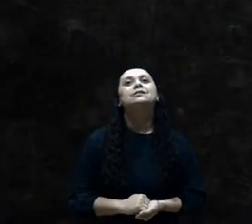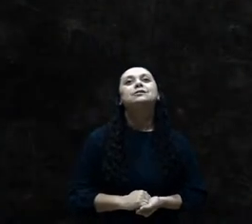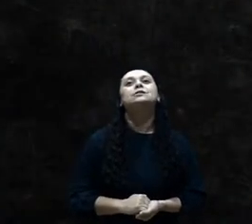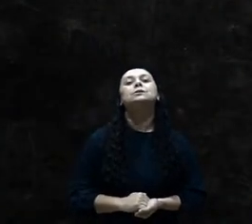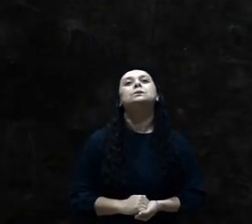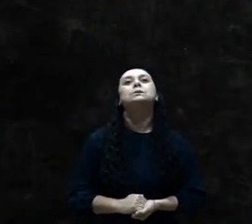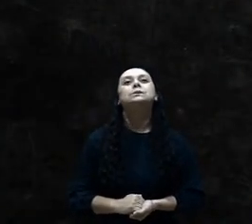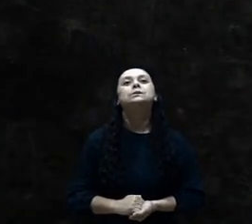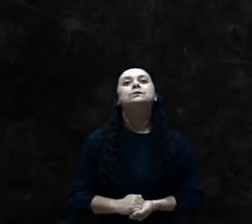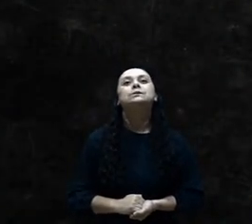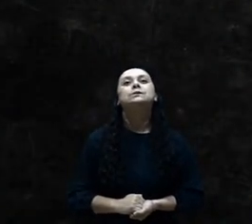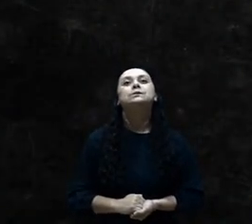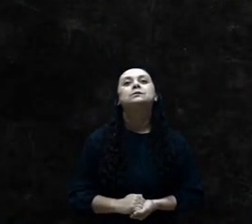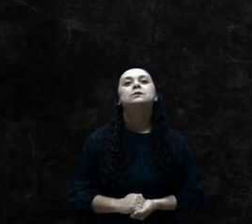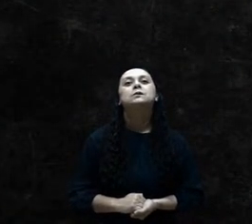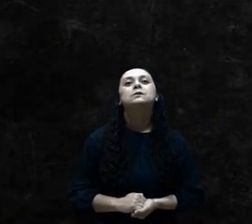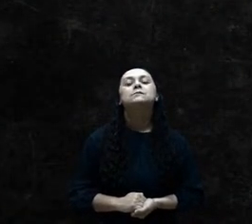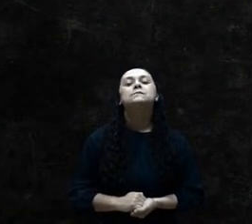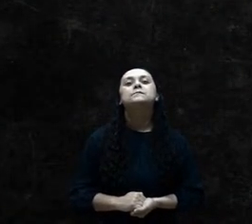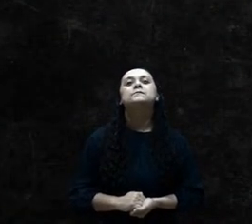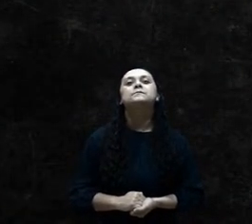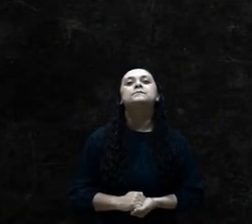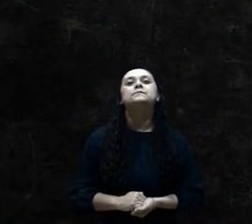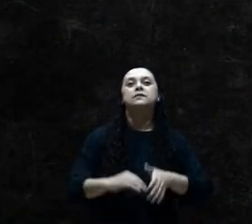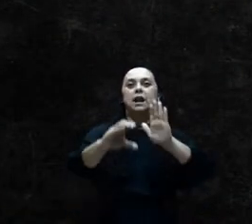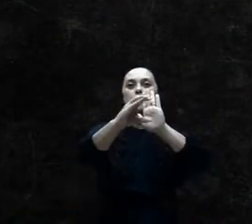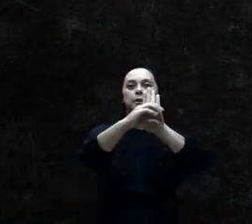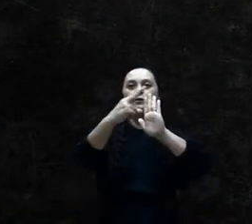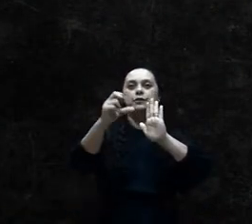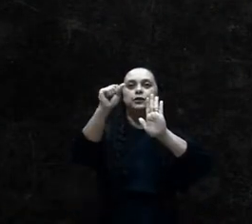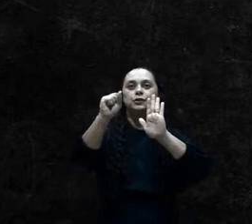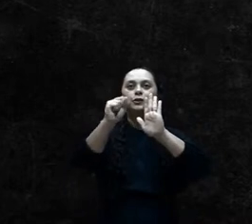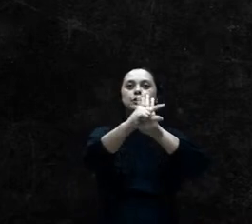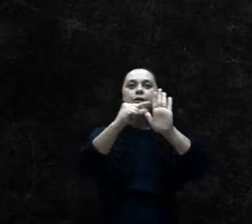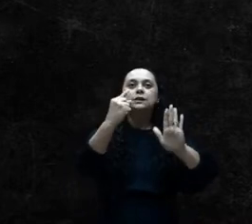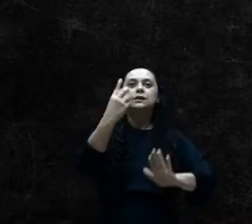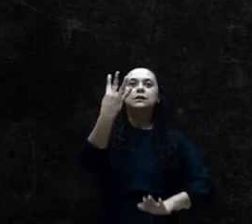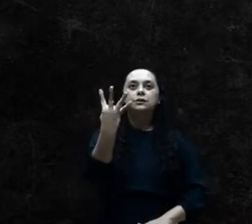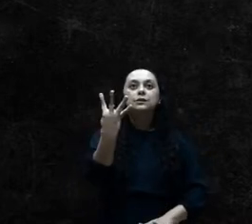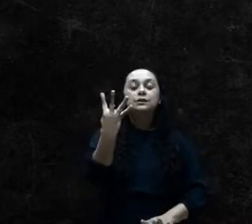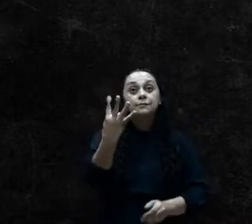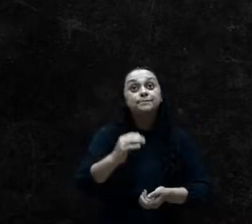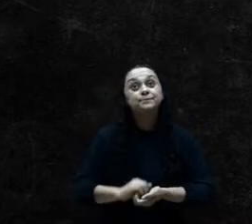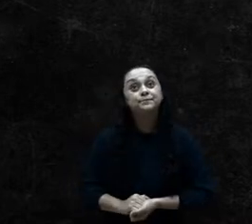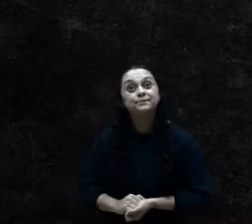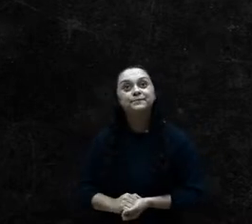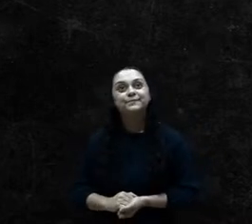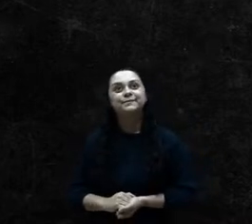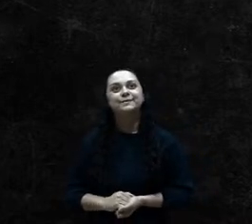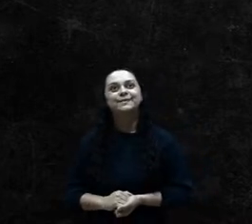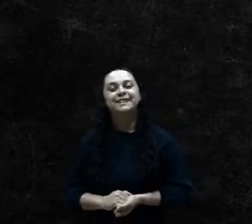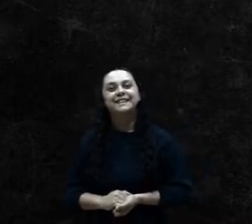casa finzinho do versículo e foi assim que nos dirigimos